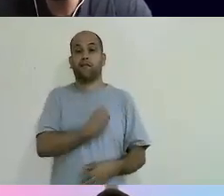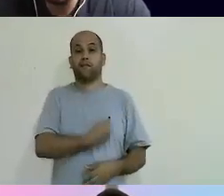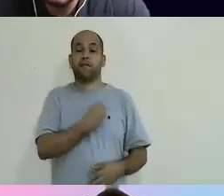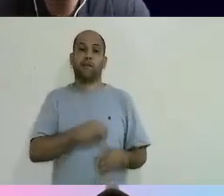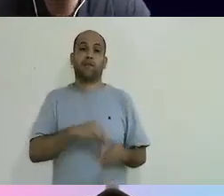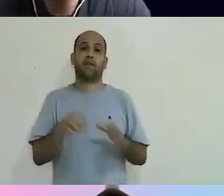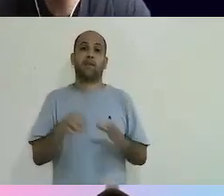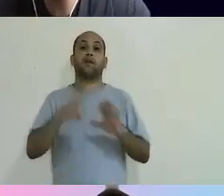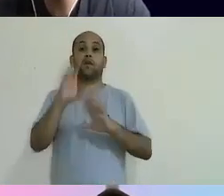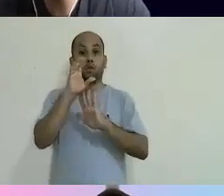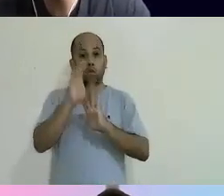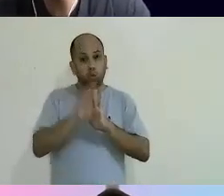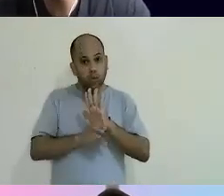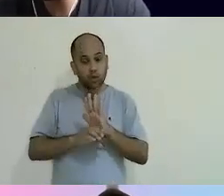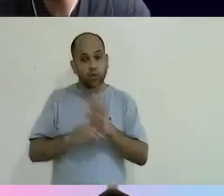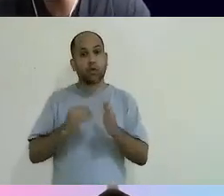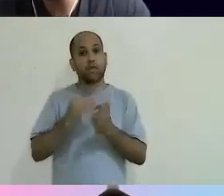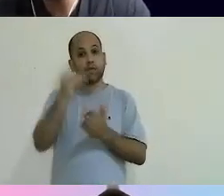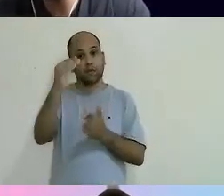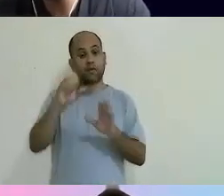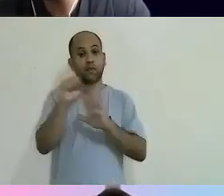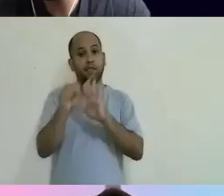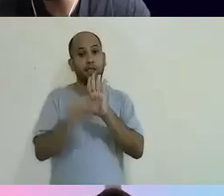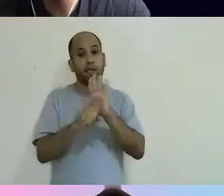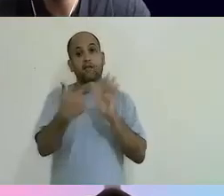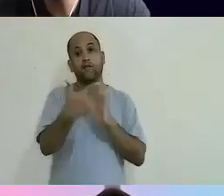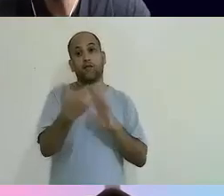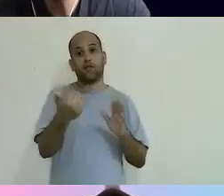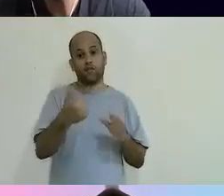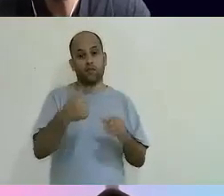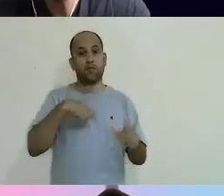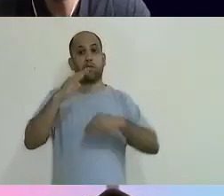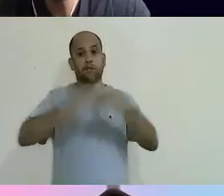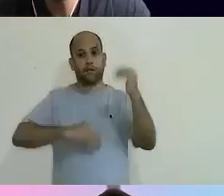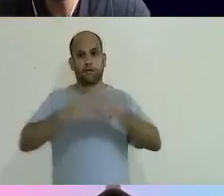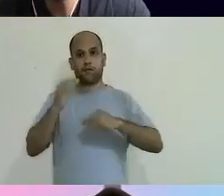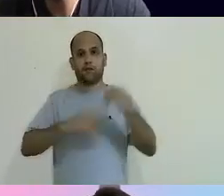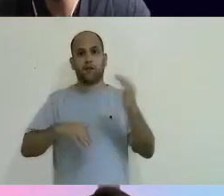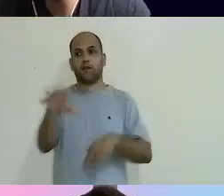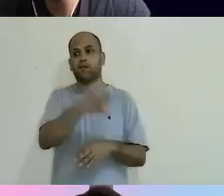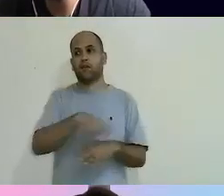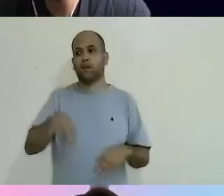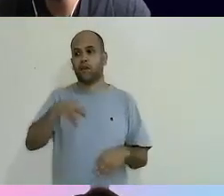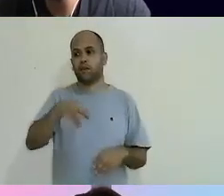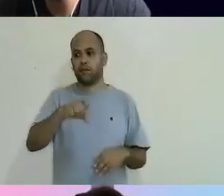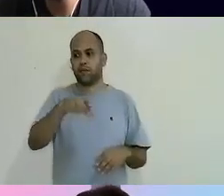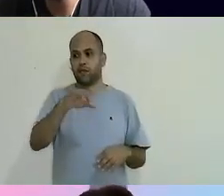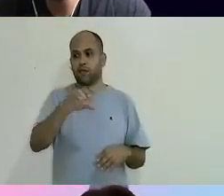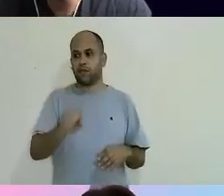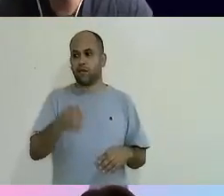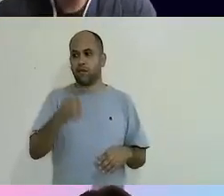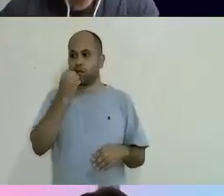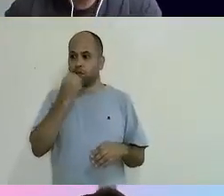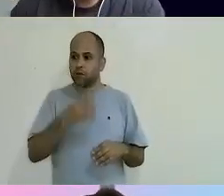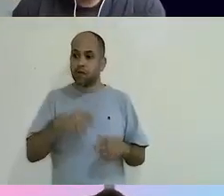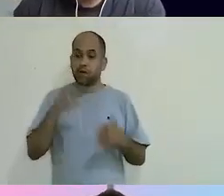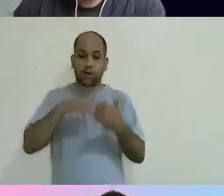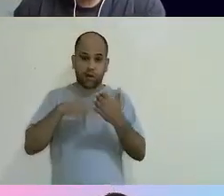XXI, para sermos realmente profissionais aí nesse mercado. Boa, Lucas. Eu estou lendo aqui